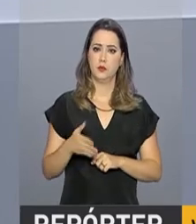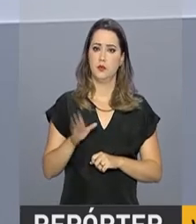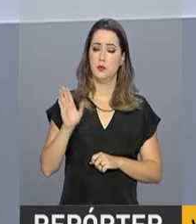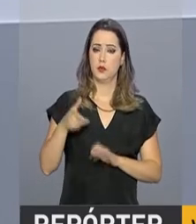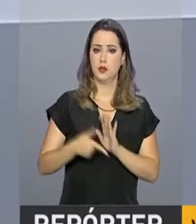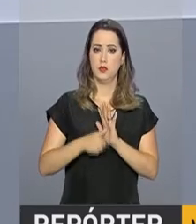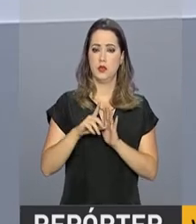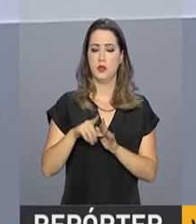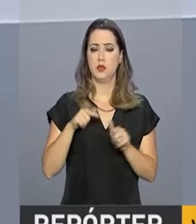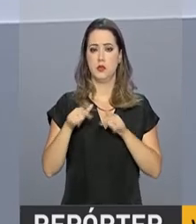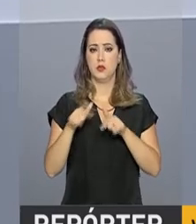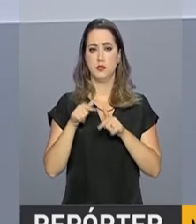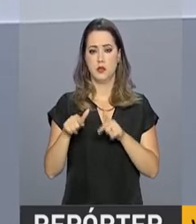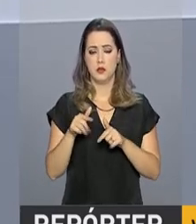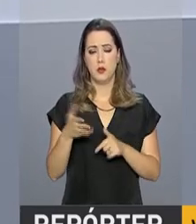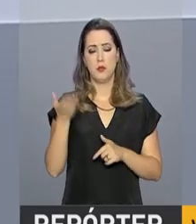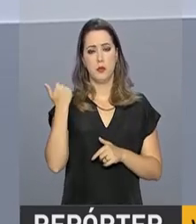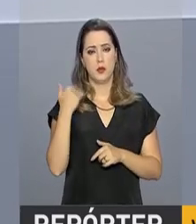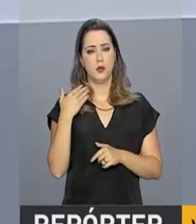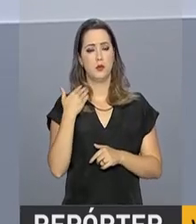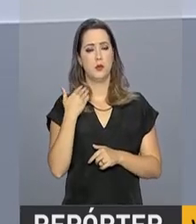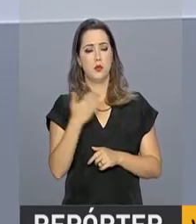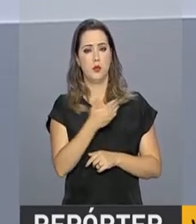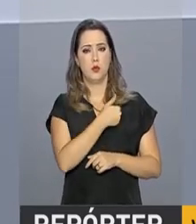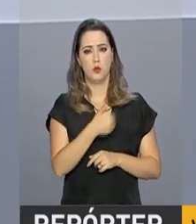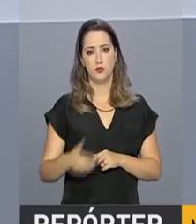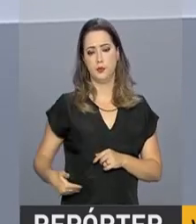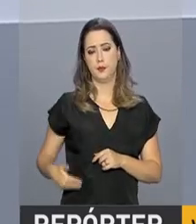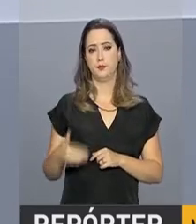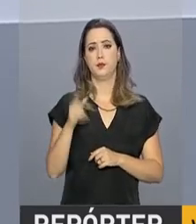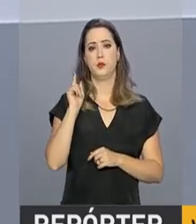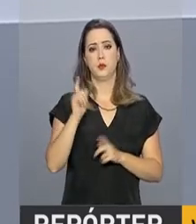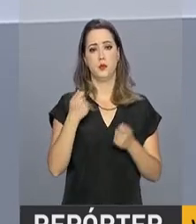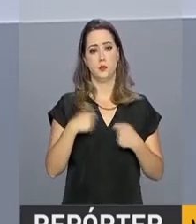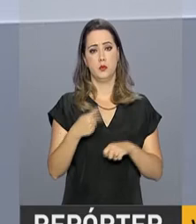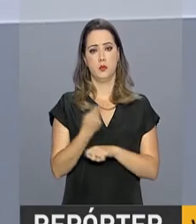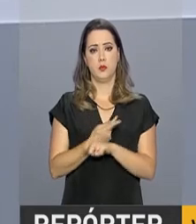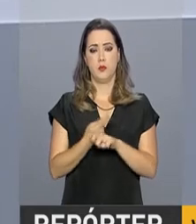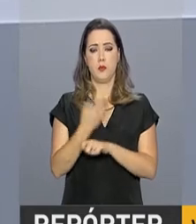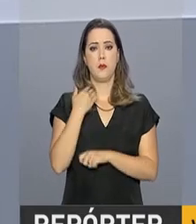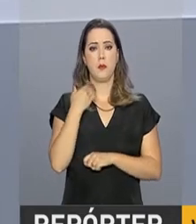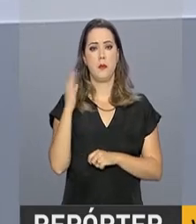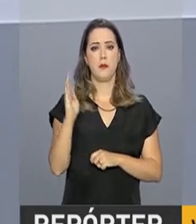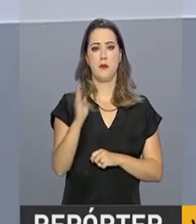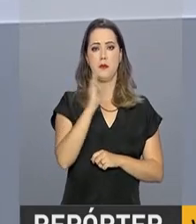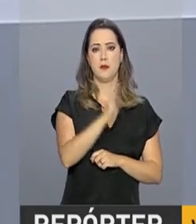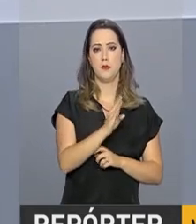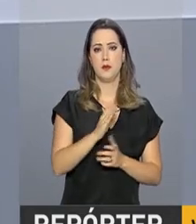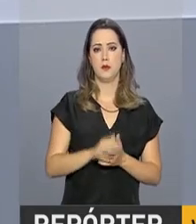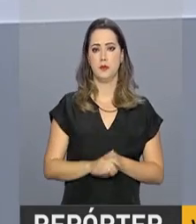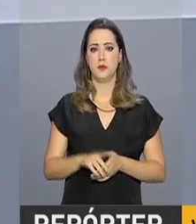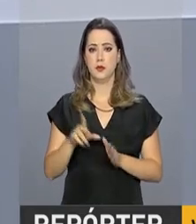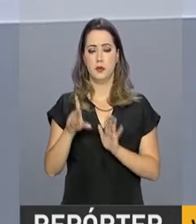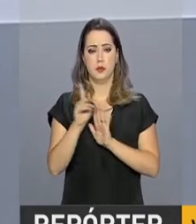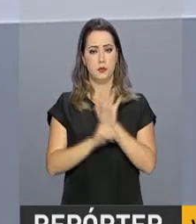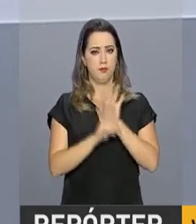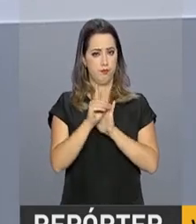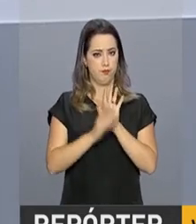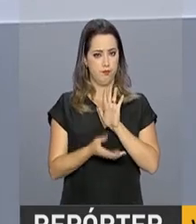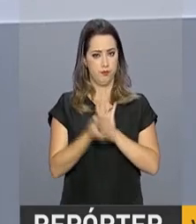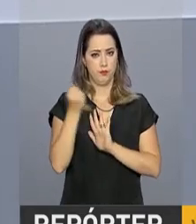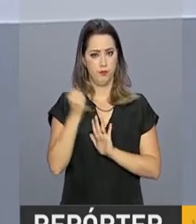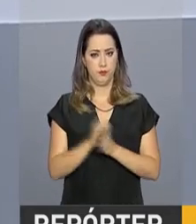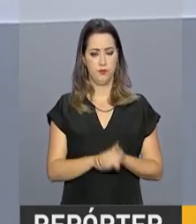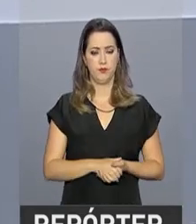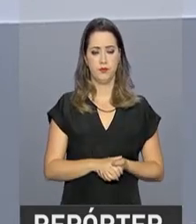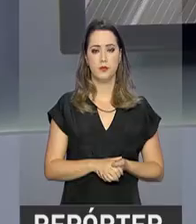quem era servidor público entre 1981 e 1988 deve consultar o site do banco do brasil para saber se tem direito